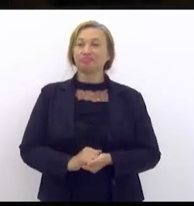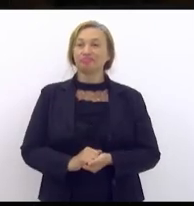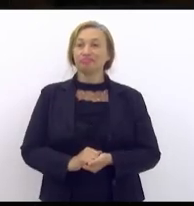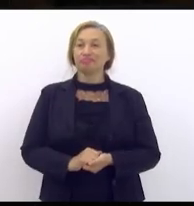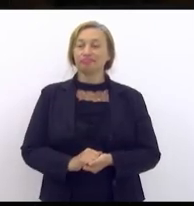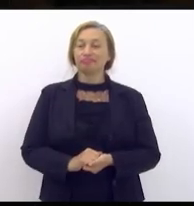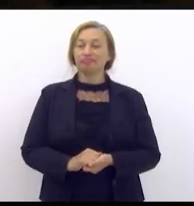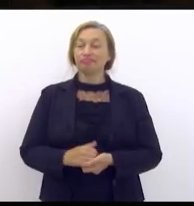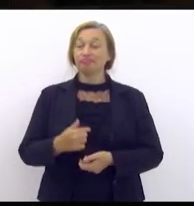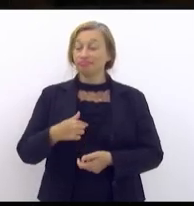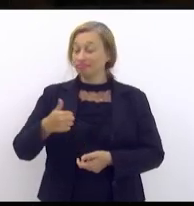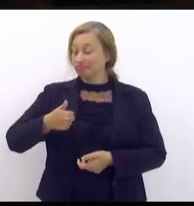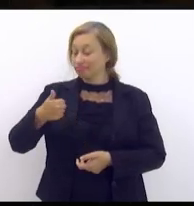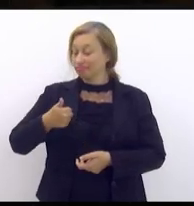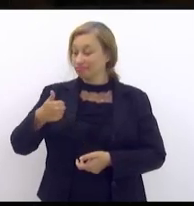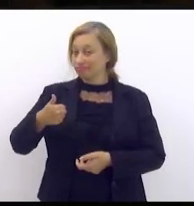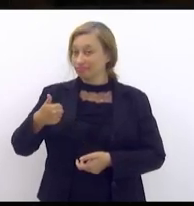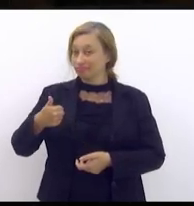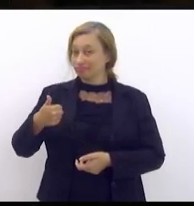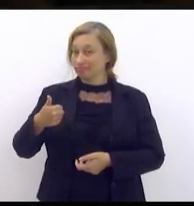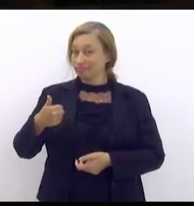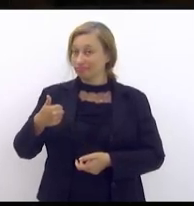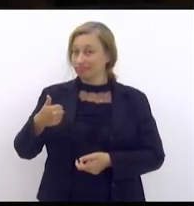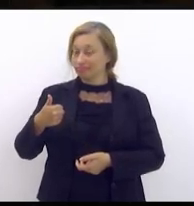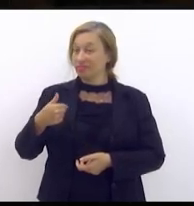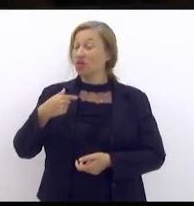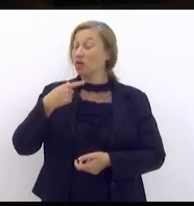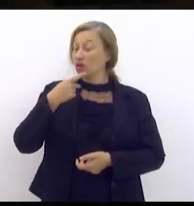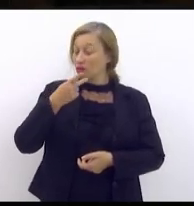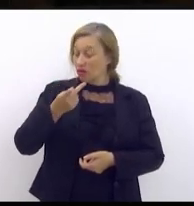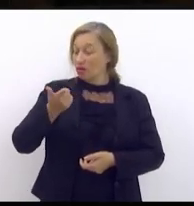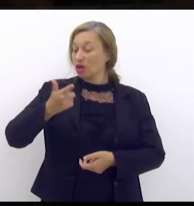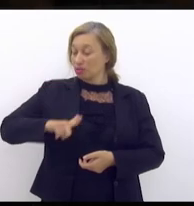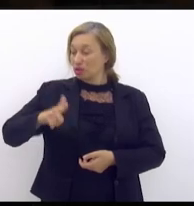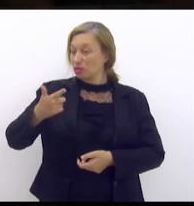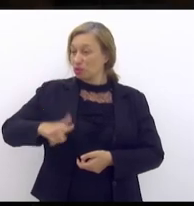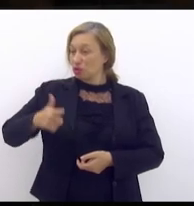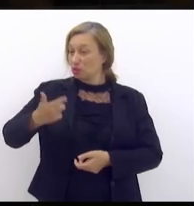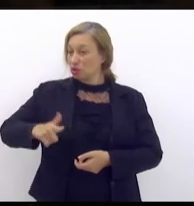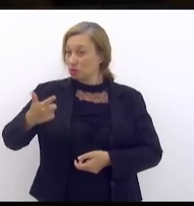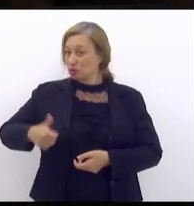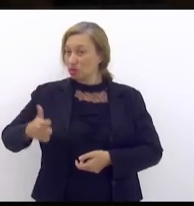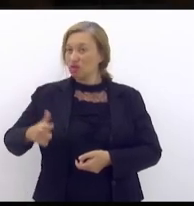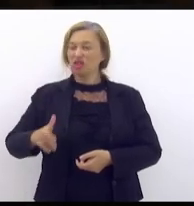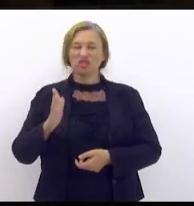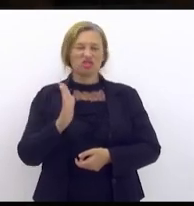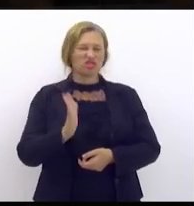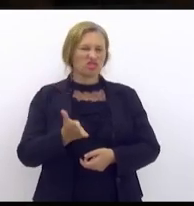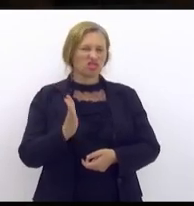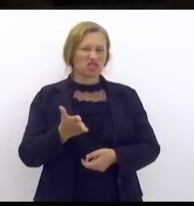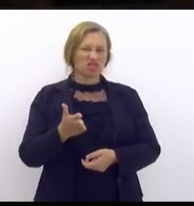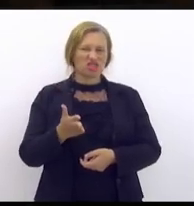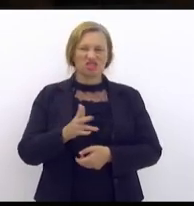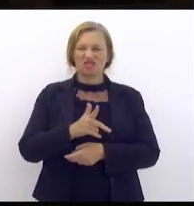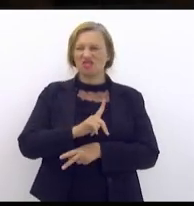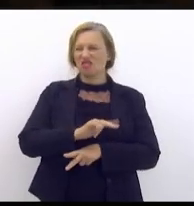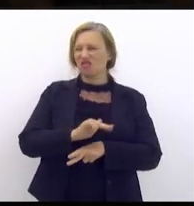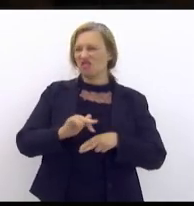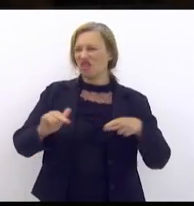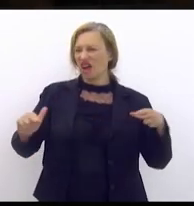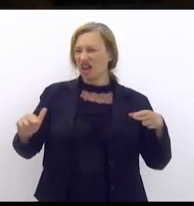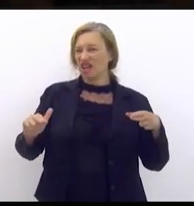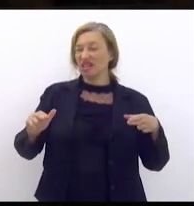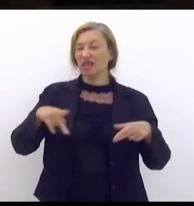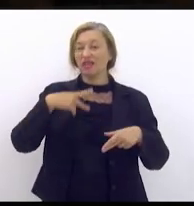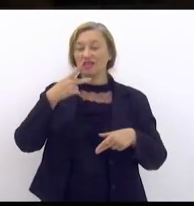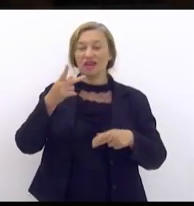E desde o primeiro, que digo e repito, talvez já tenha aqui dezenas de